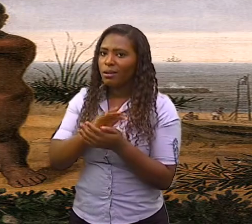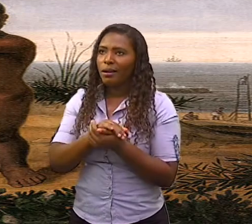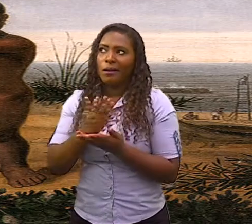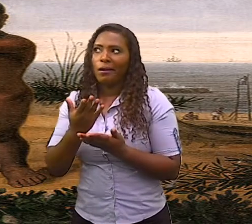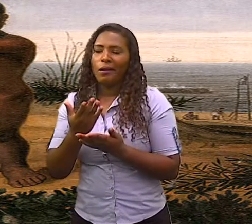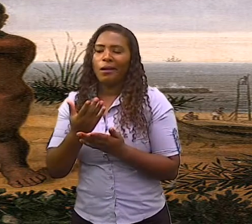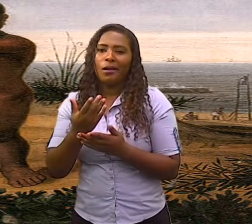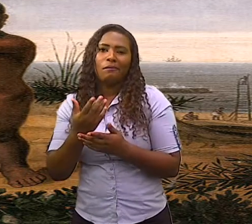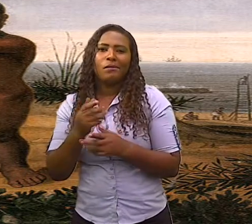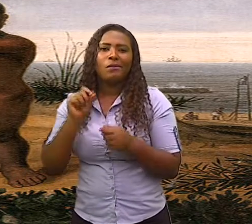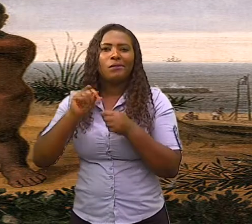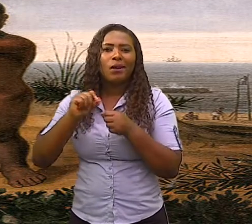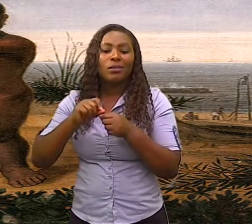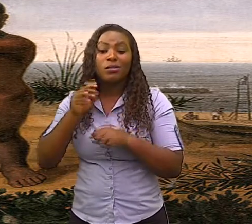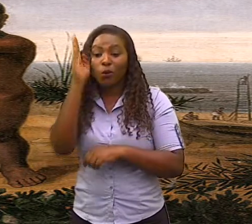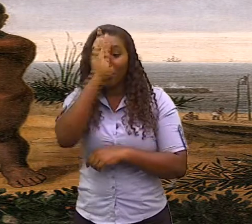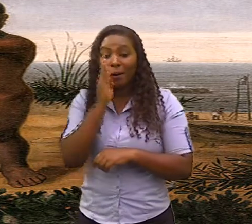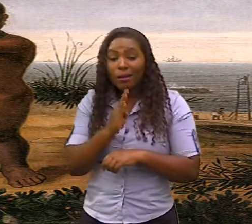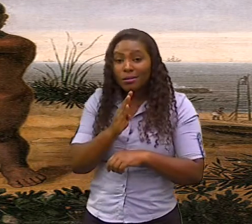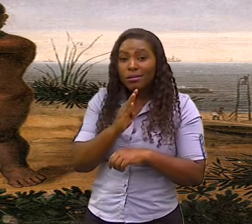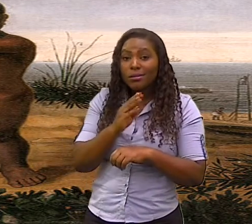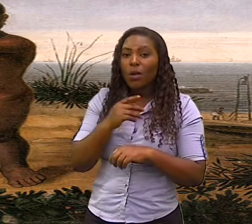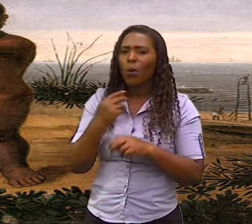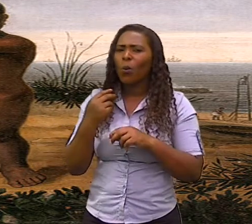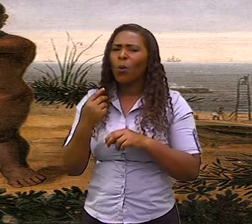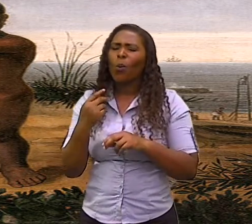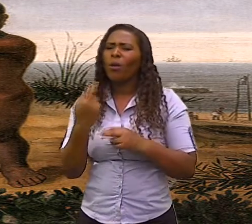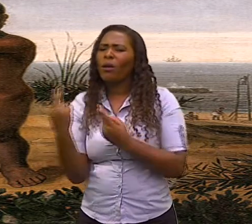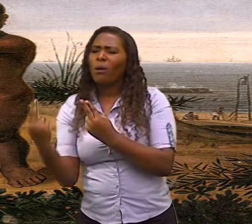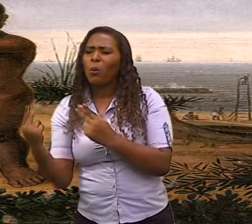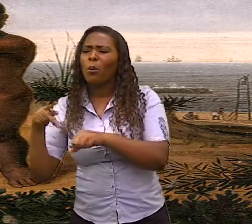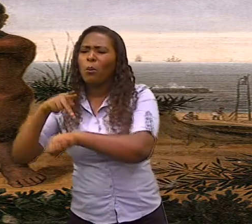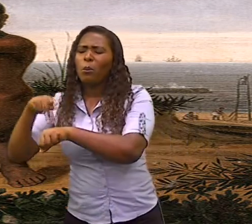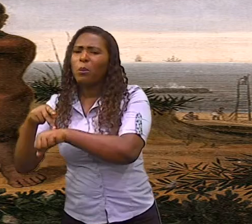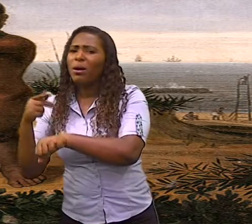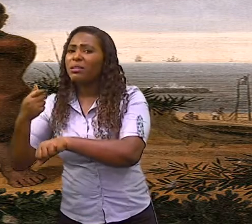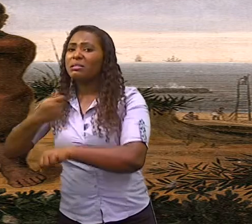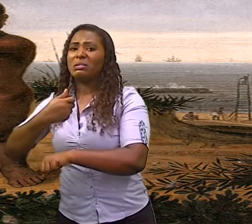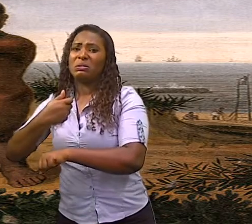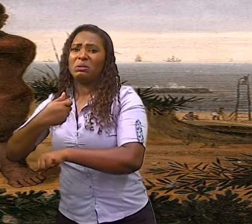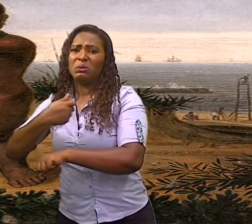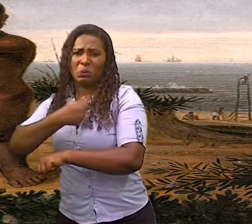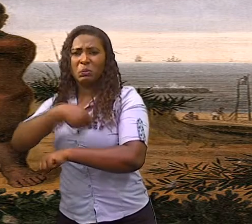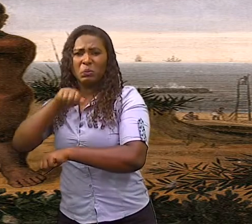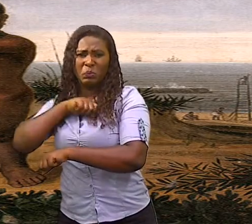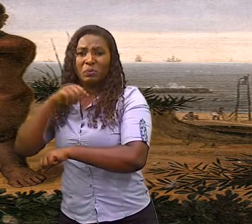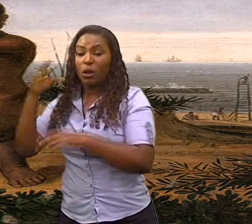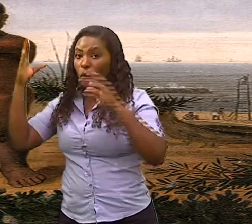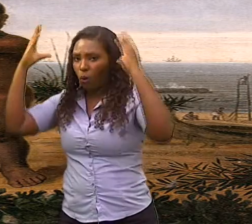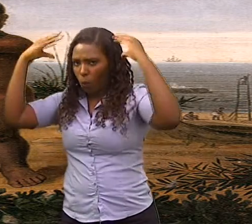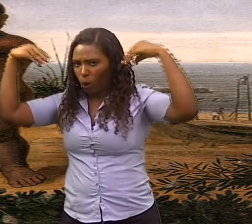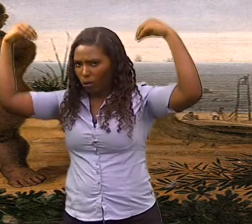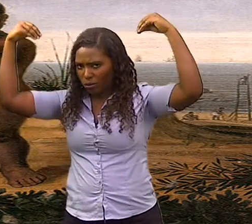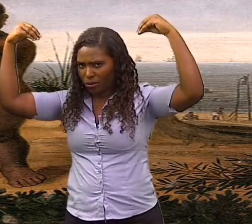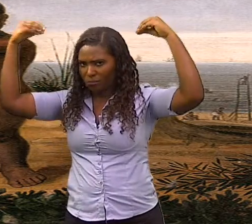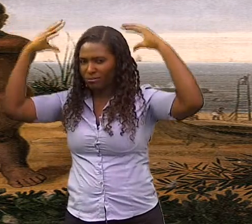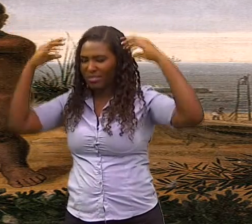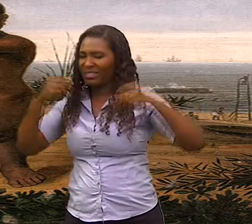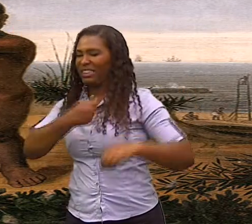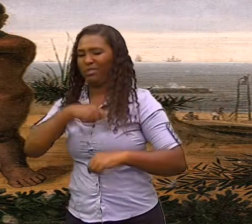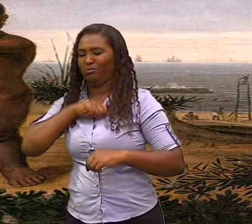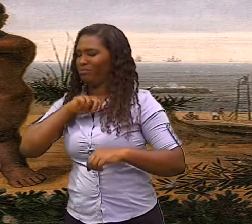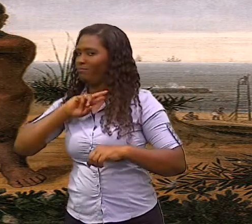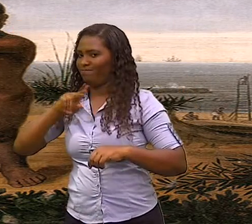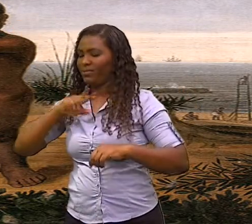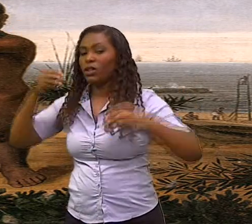história, o Brasil ele foi, já na sua colonização, primeiramente pelos portugueses, depois